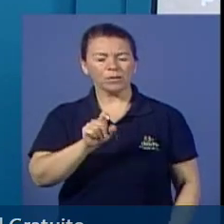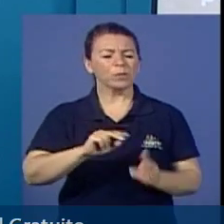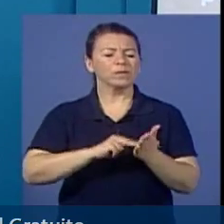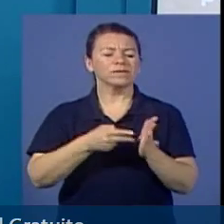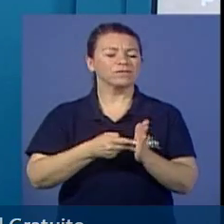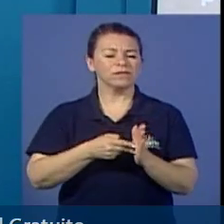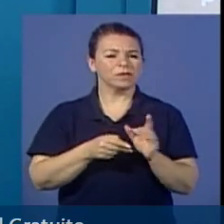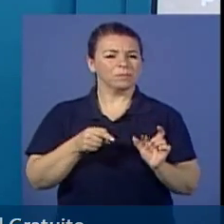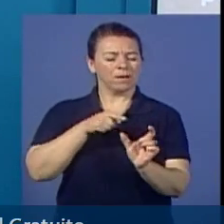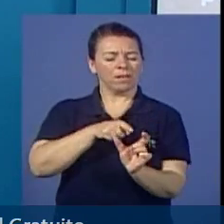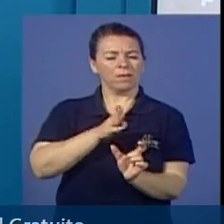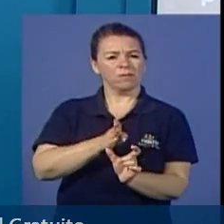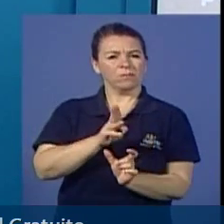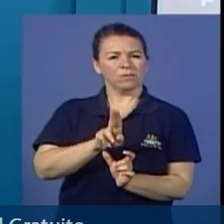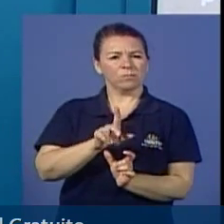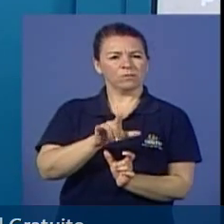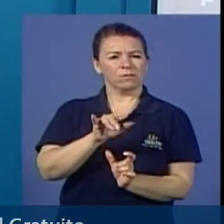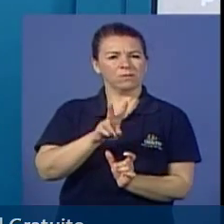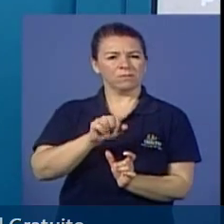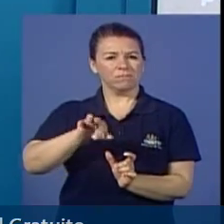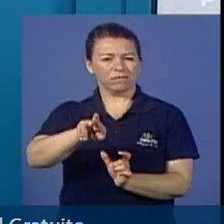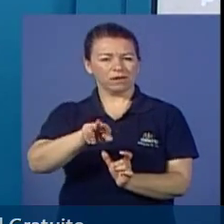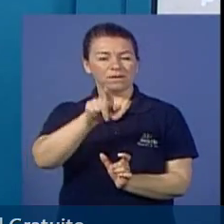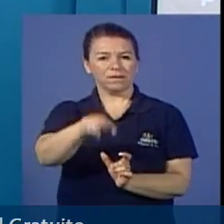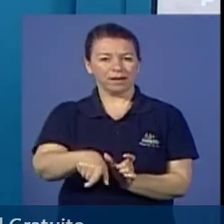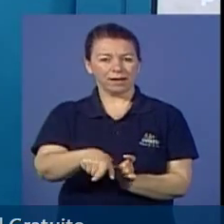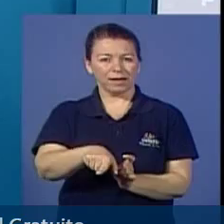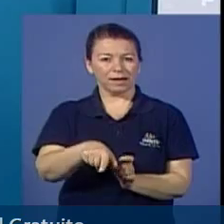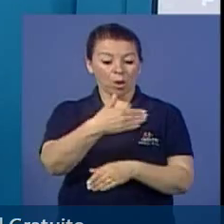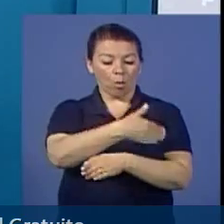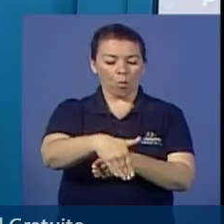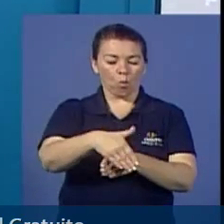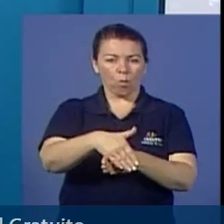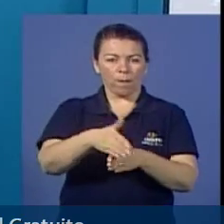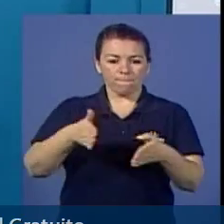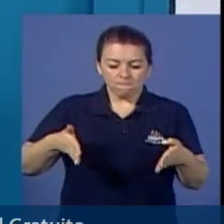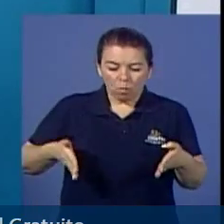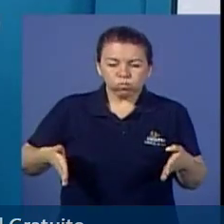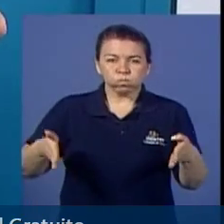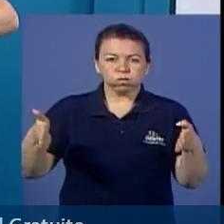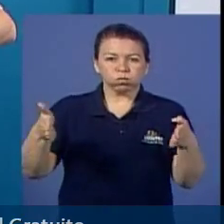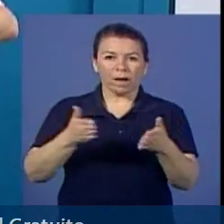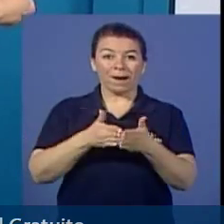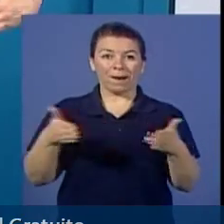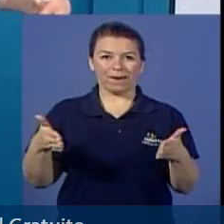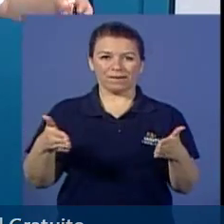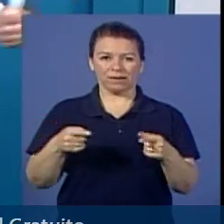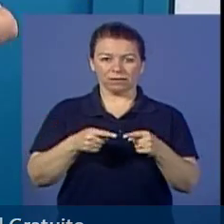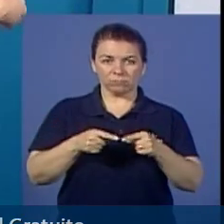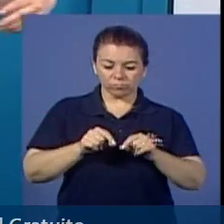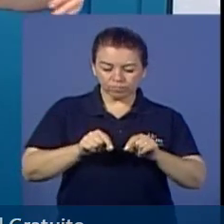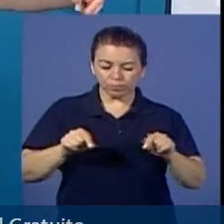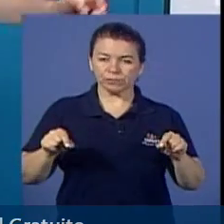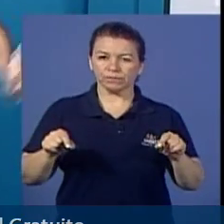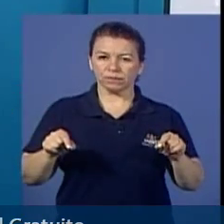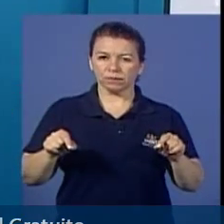foram construídas em Paris no final do século XIX. Aqui no Brasil foi-se copiar também esse tipo de avenidas largas,